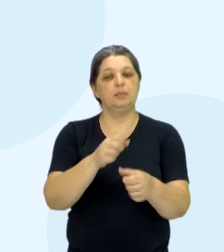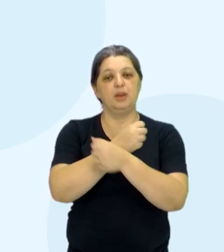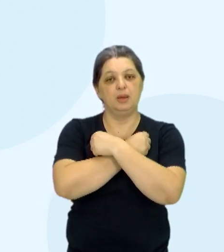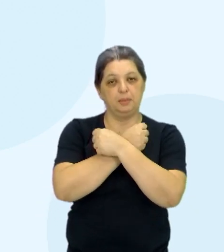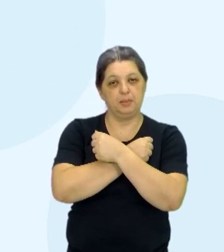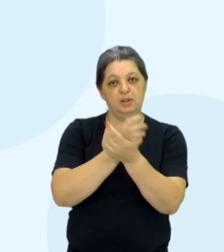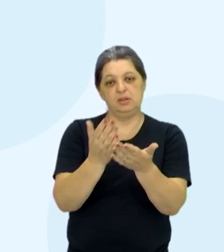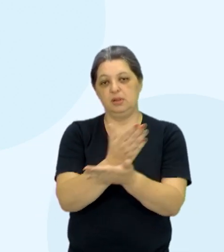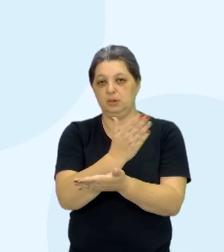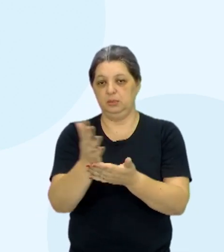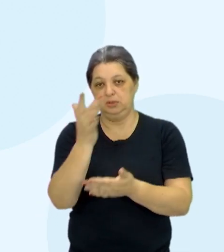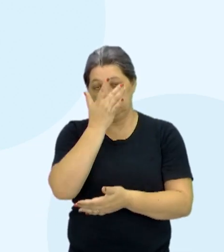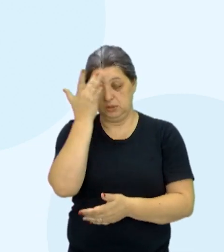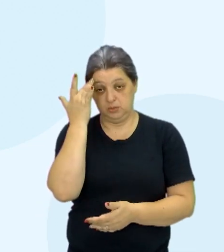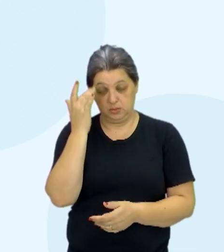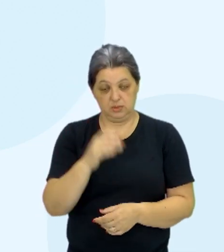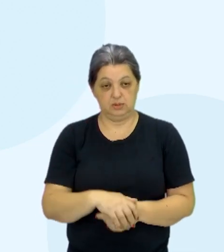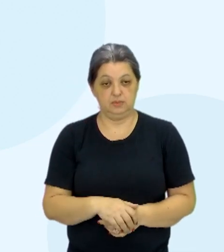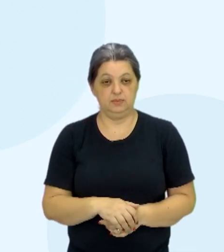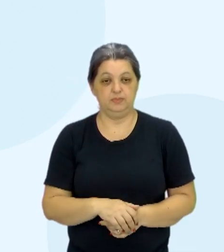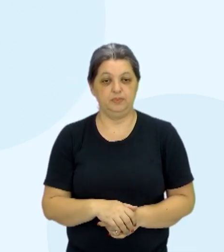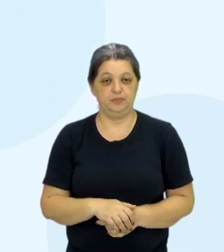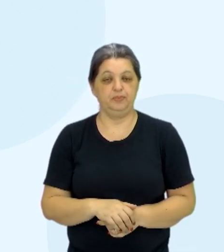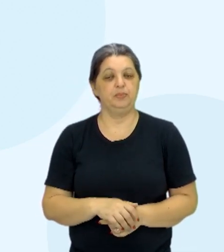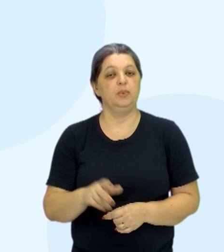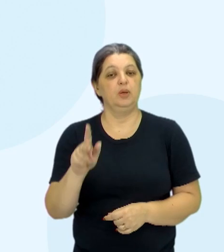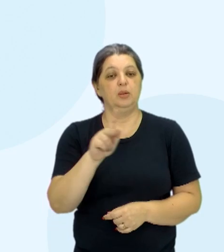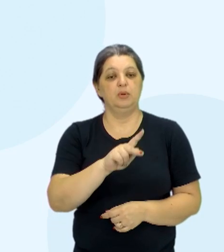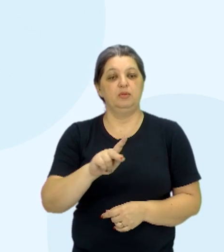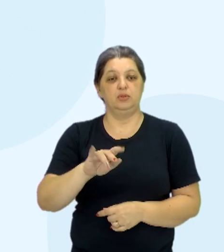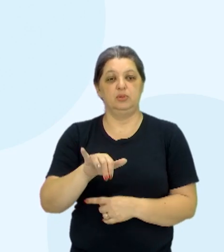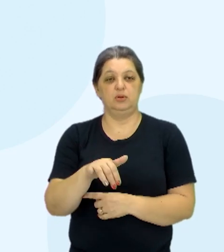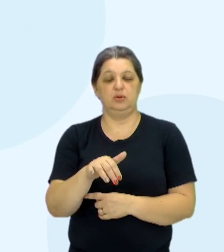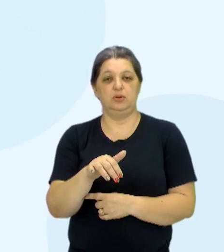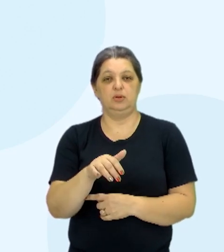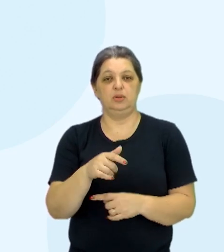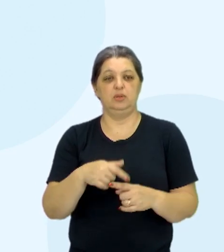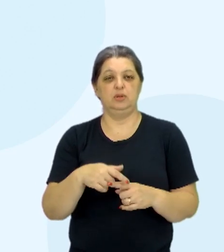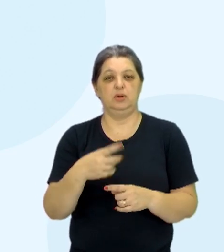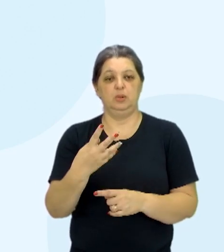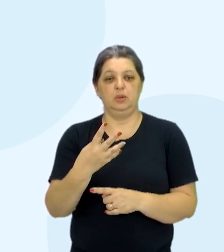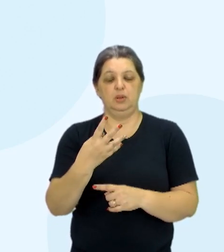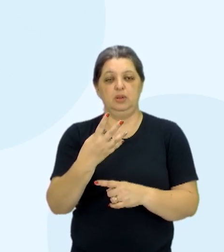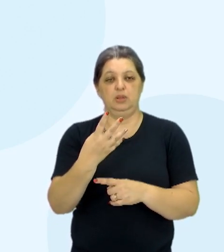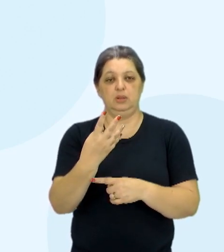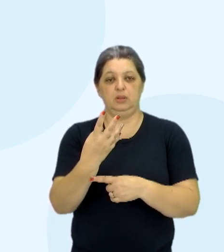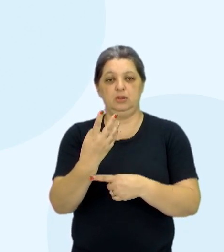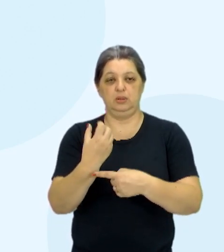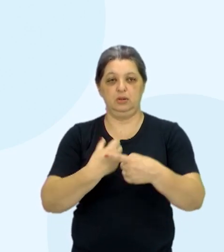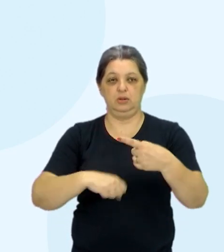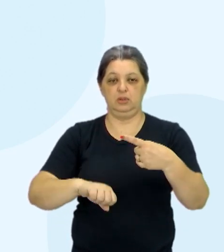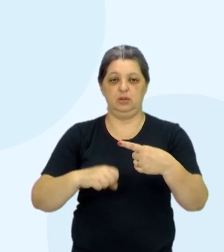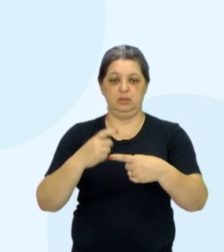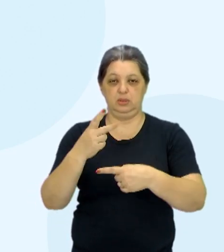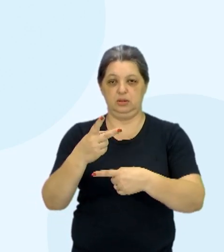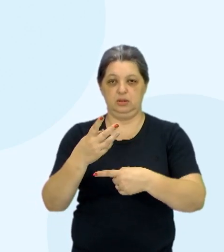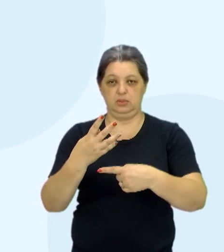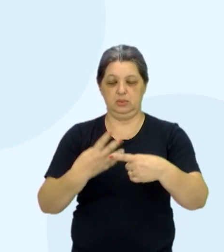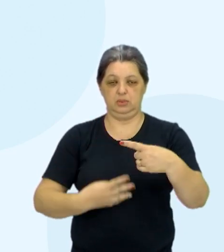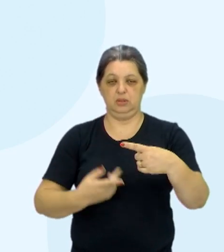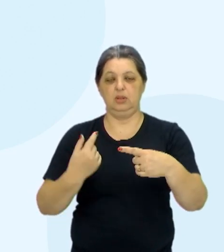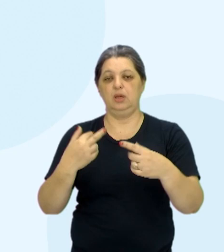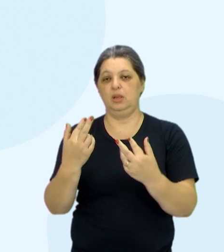algumas pessoas. Ó, o professor Geval Gomes está dizendo que 4/8 igual a 12/24 são